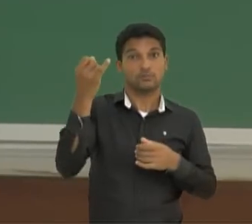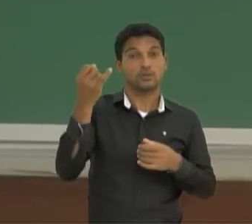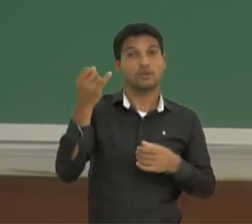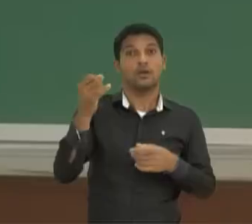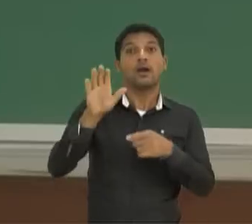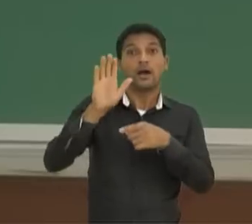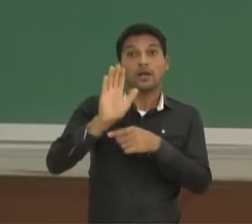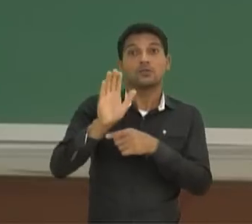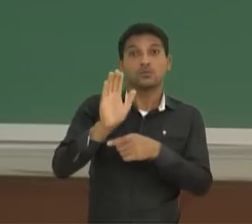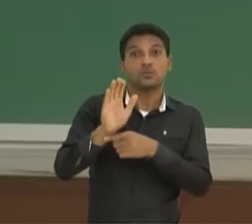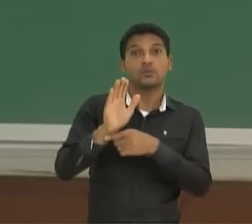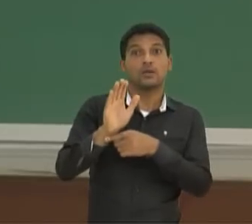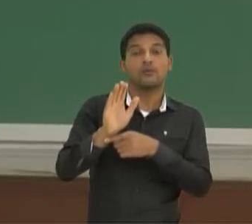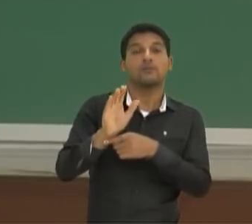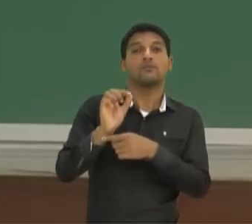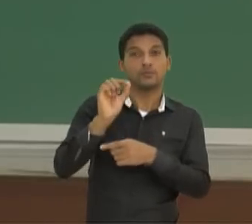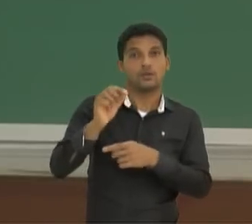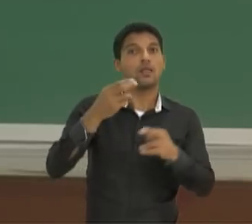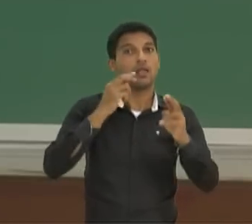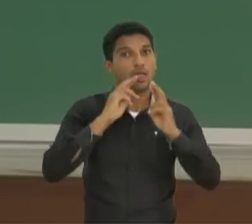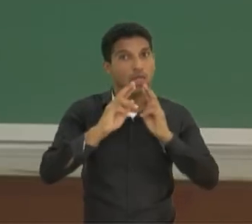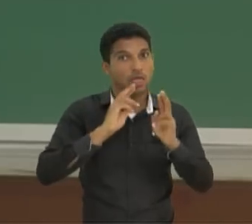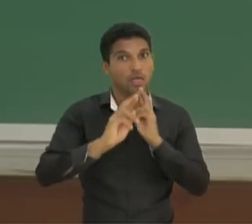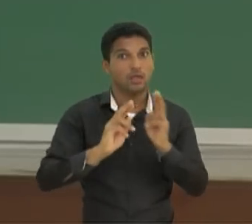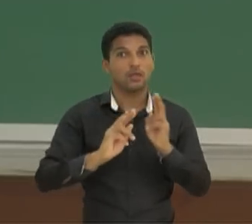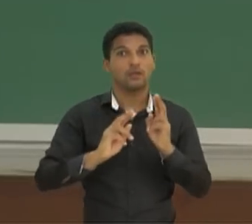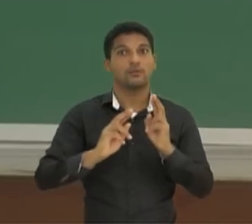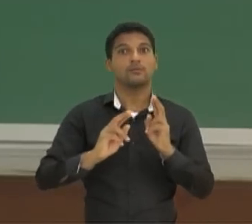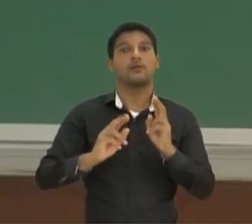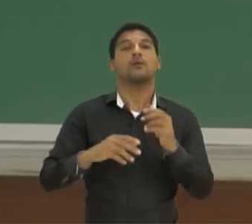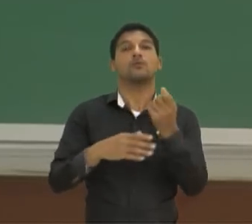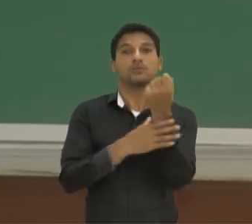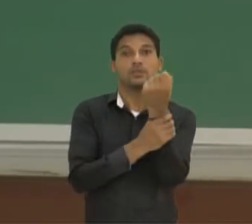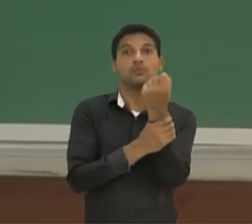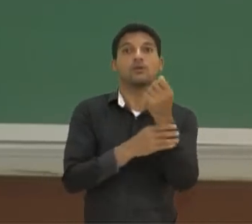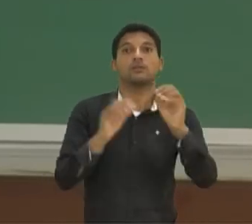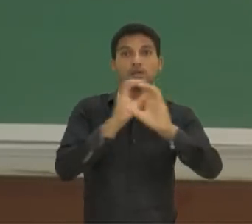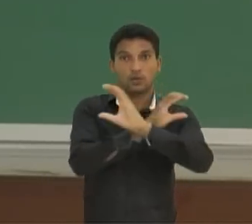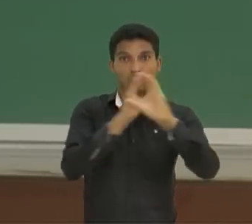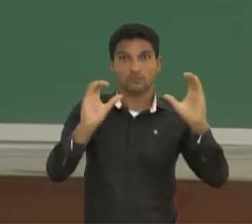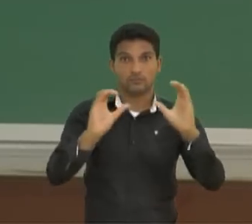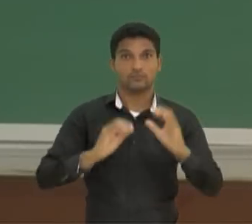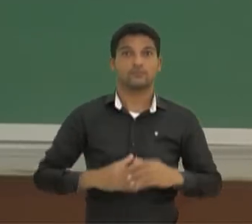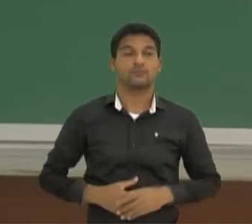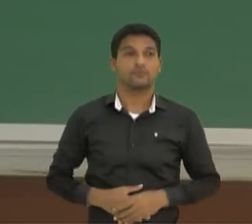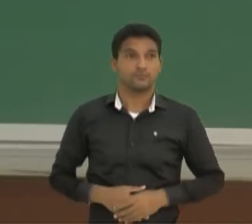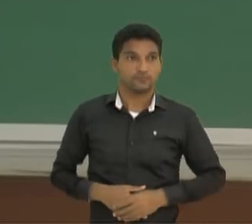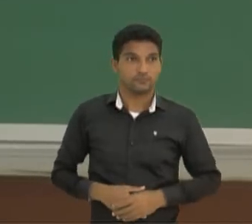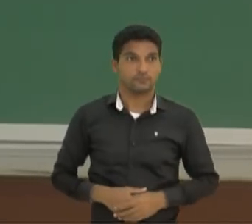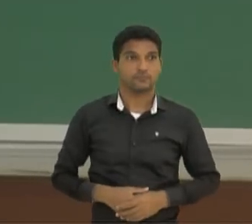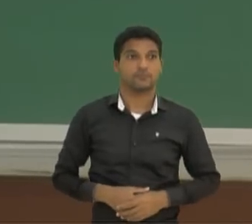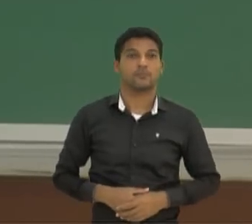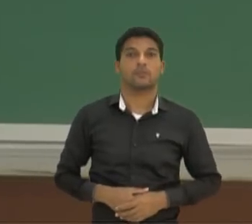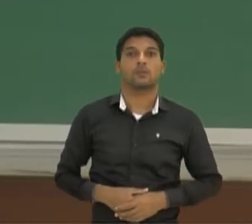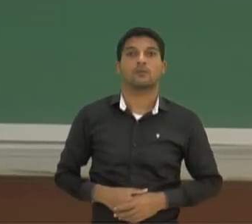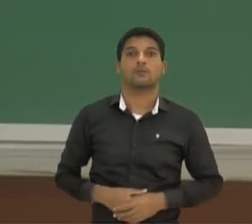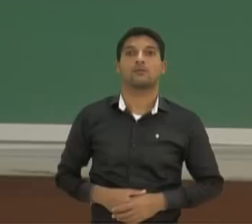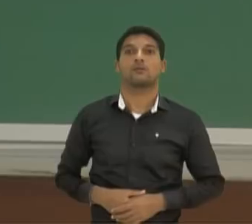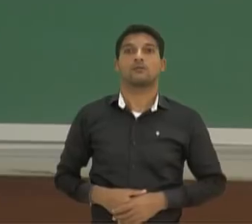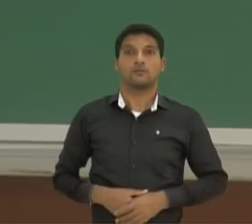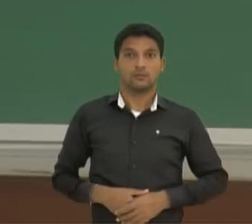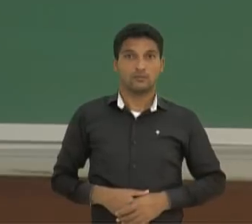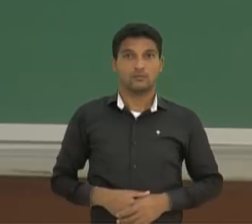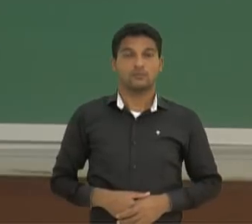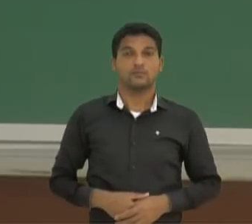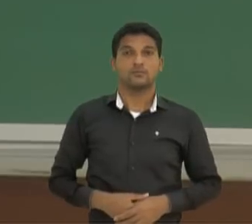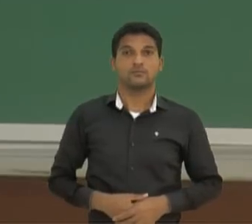confiabilidade e legitimidade para a minha reclamatória. Certo? Então, eu tenho que fazer o reforço do objetivo da carta, a retomada do